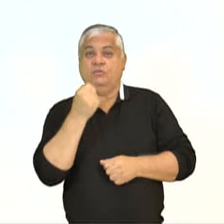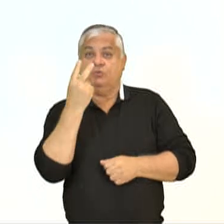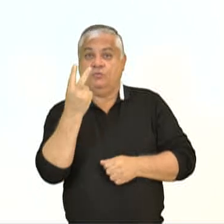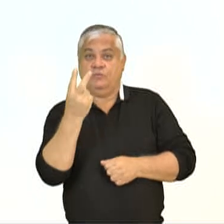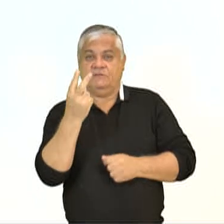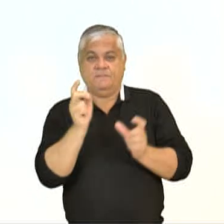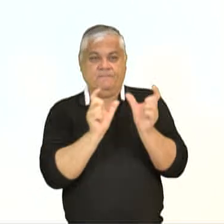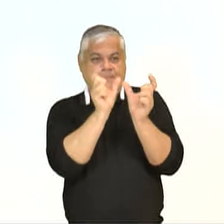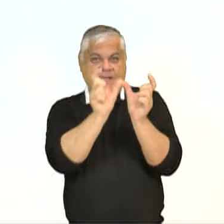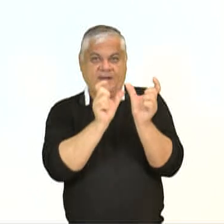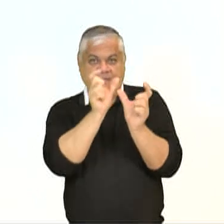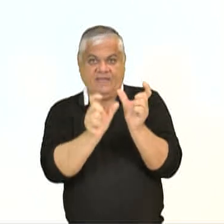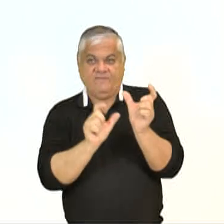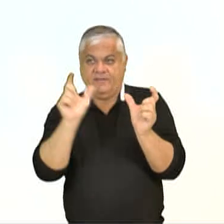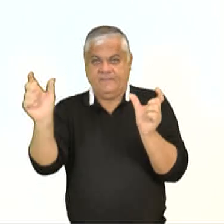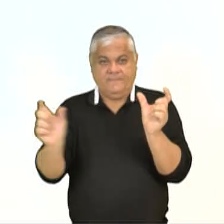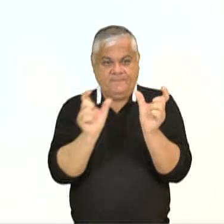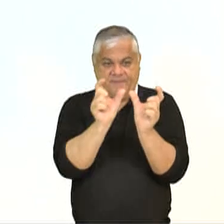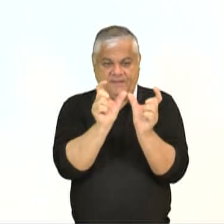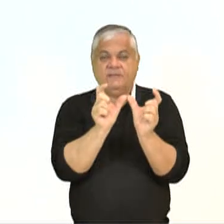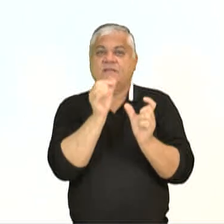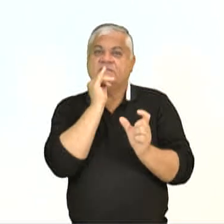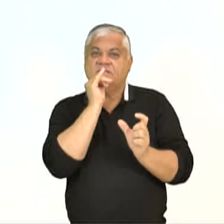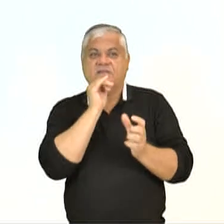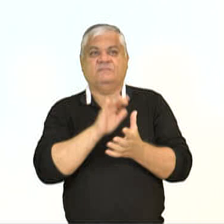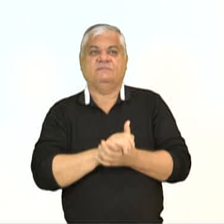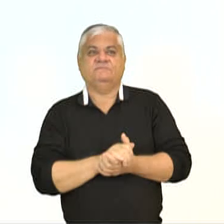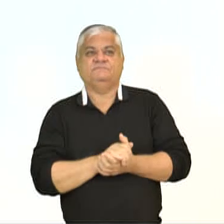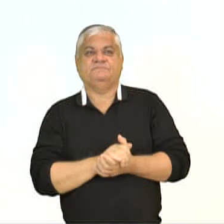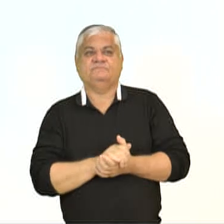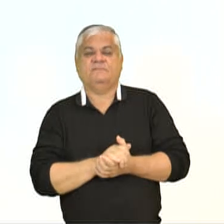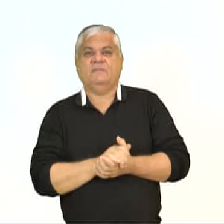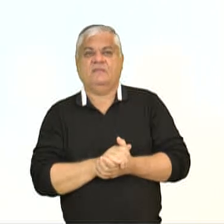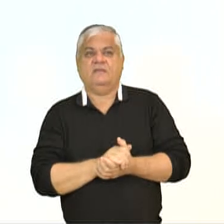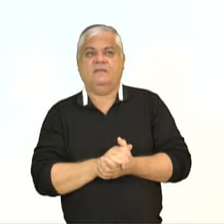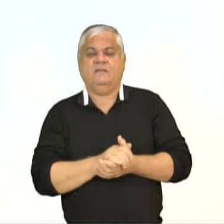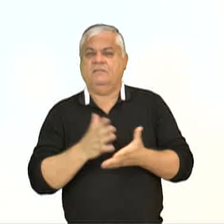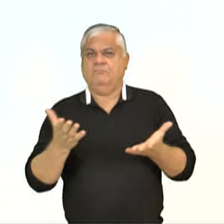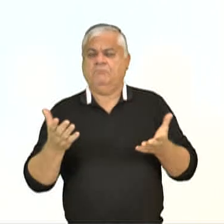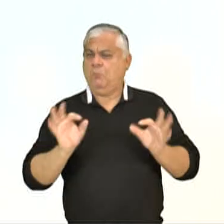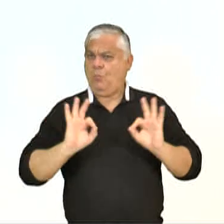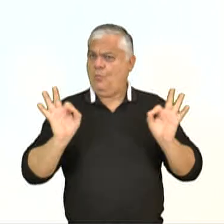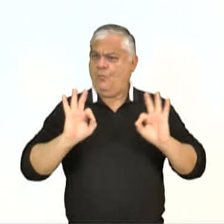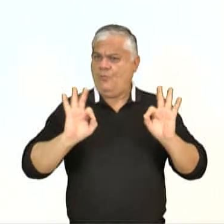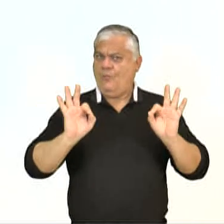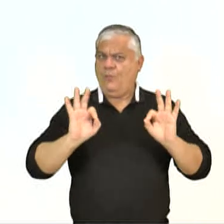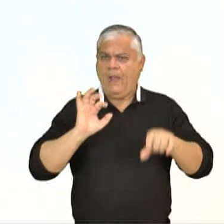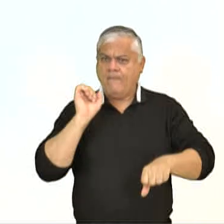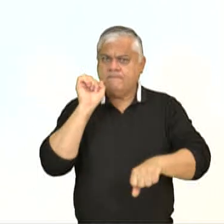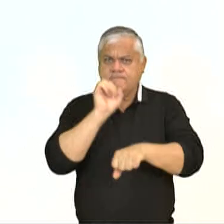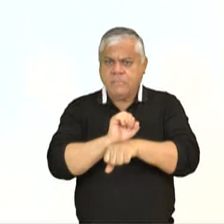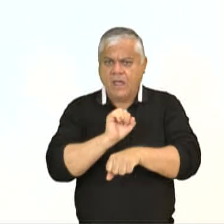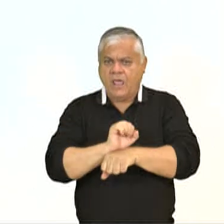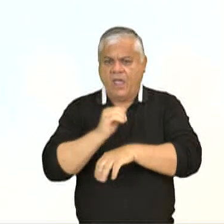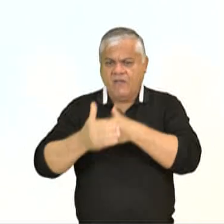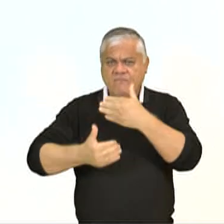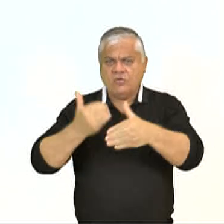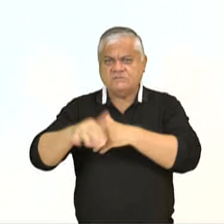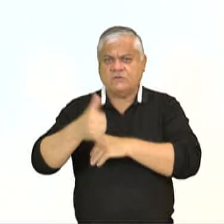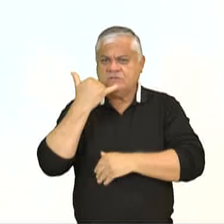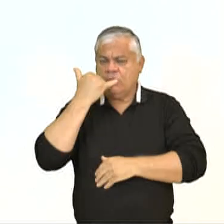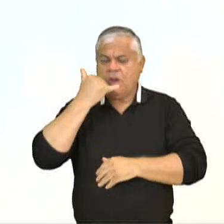de advérbio. Observem aqui no exemplo. De forma alguma vão parar a evolução do